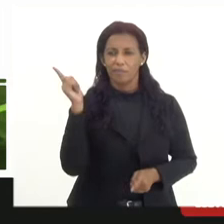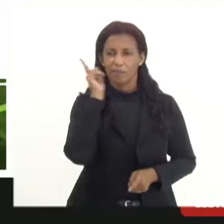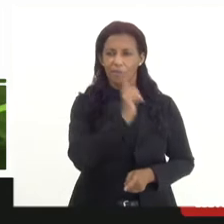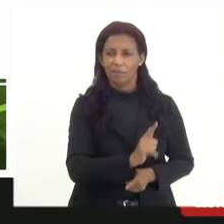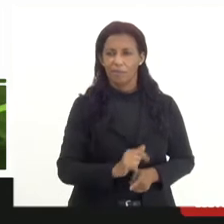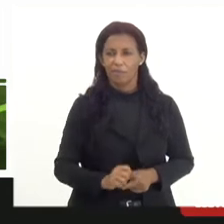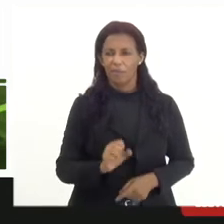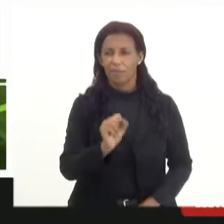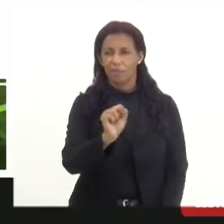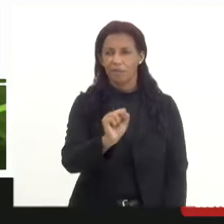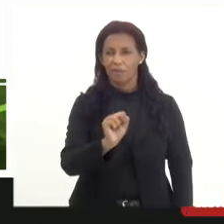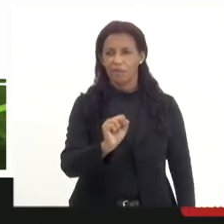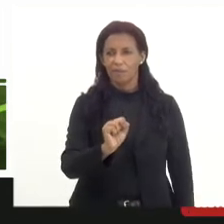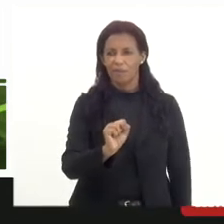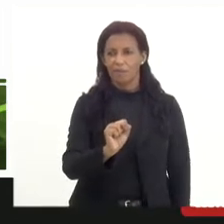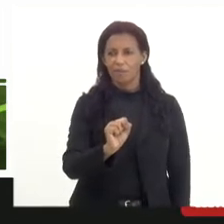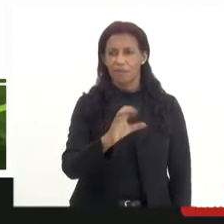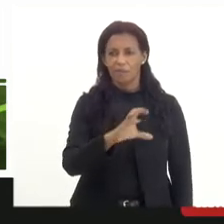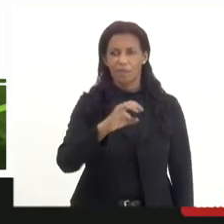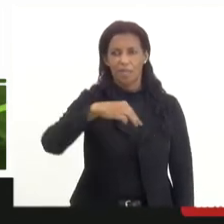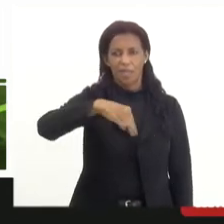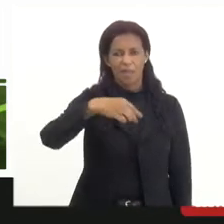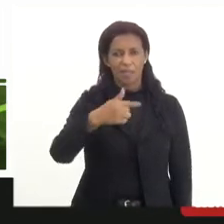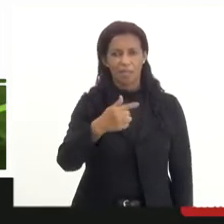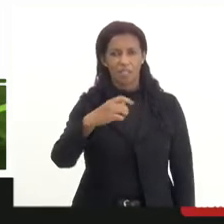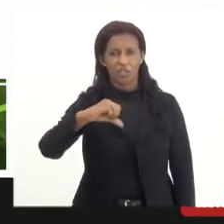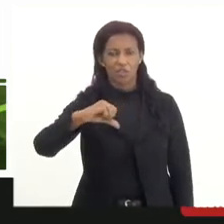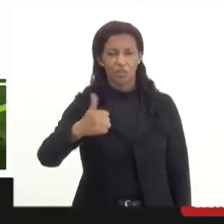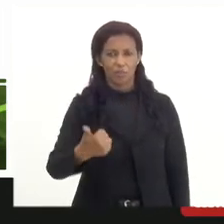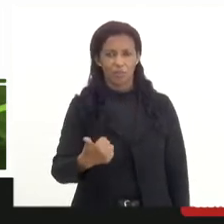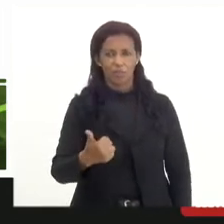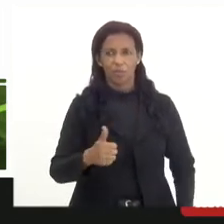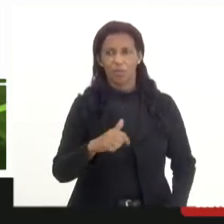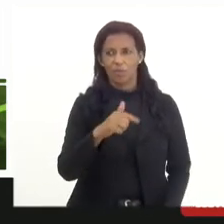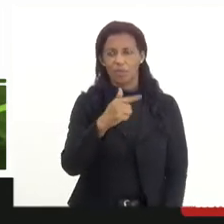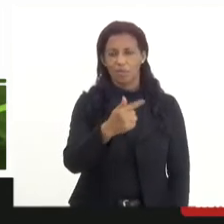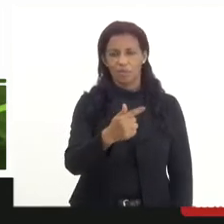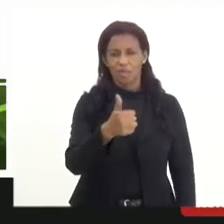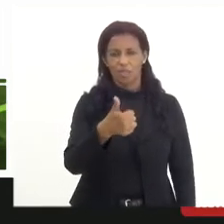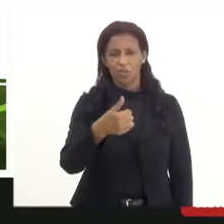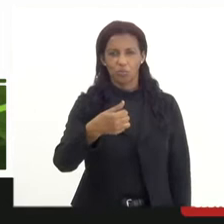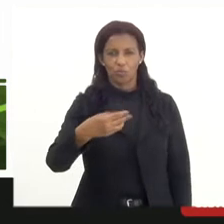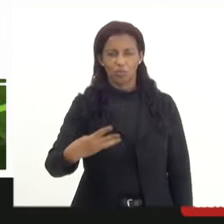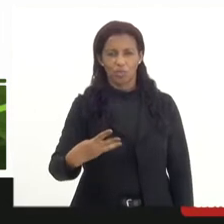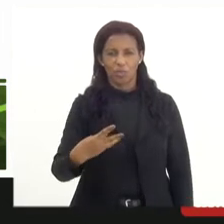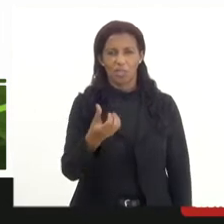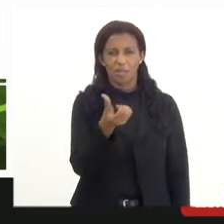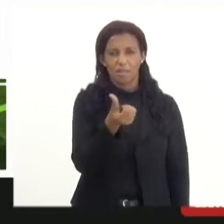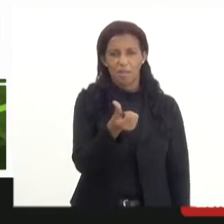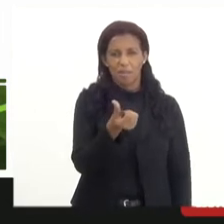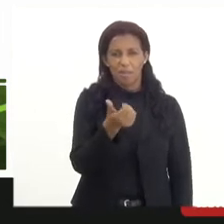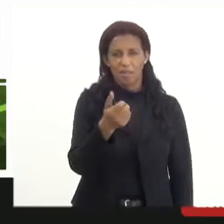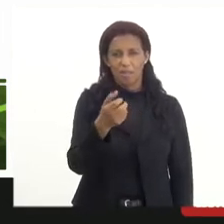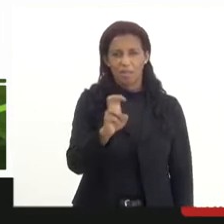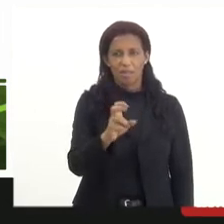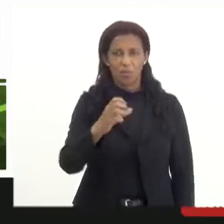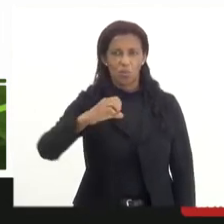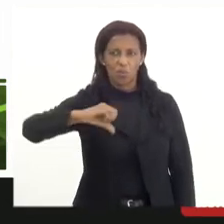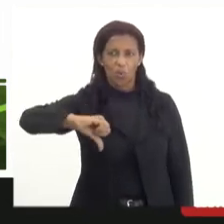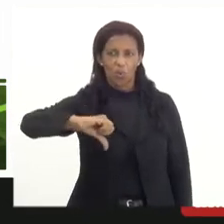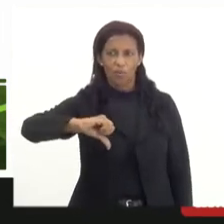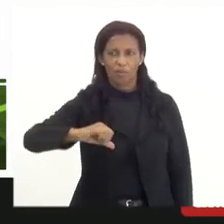o CM791 na 15ª rodada, 713 e 659 na